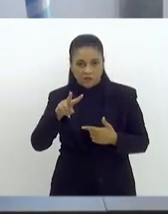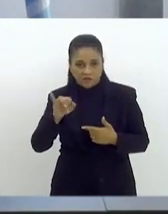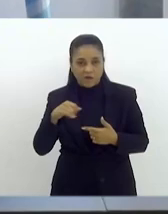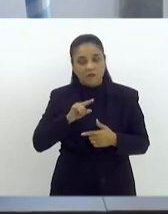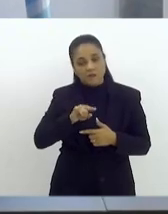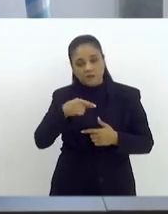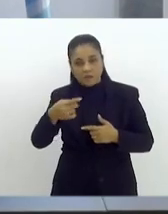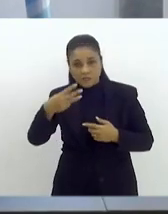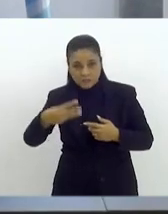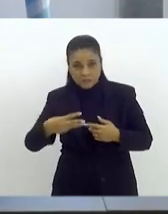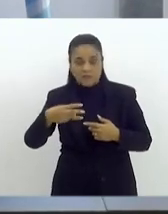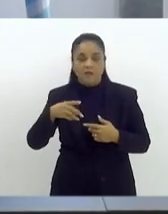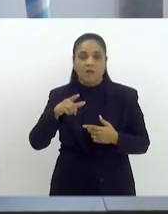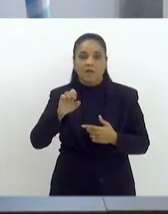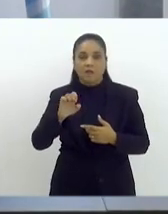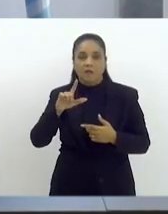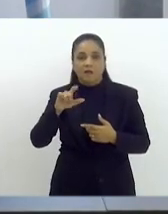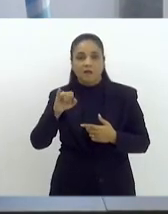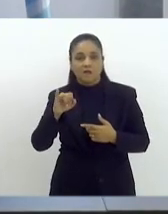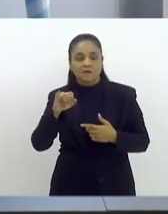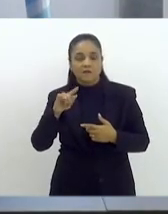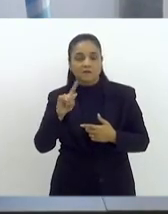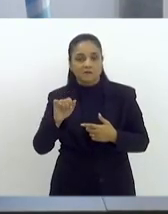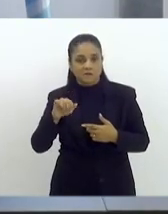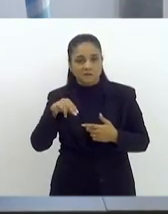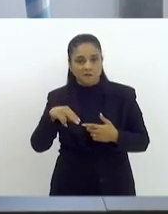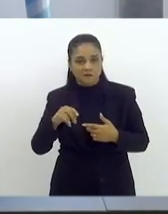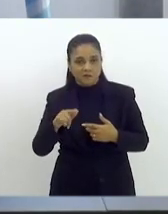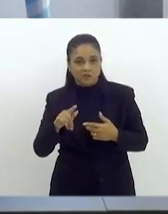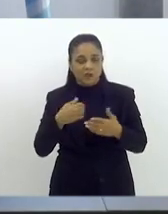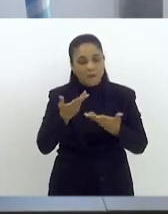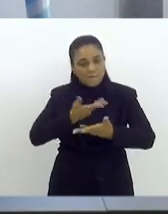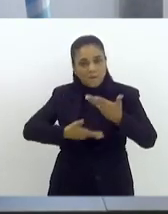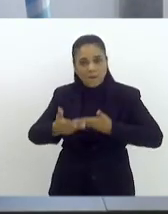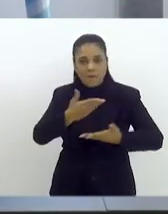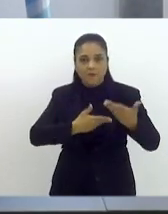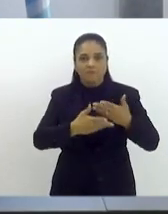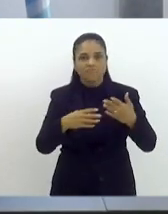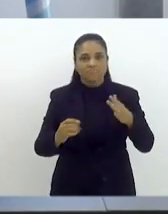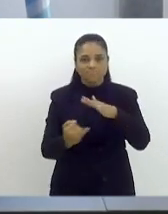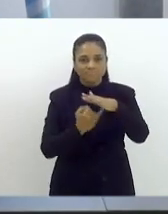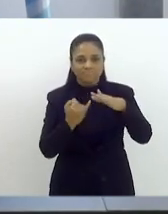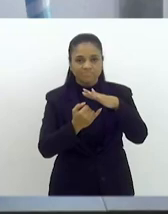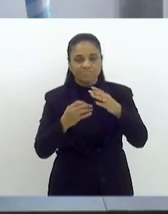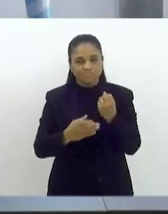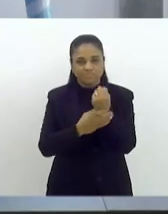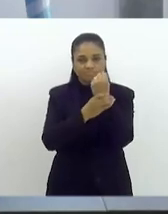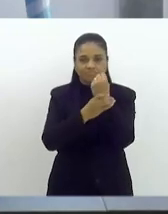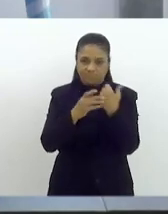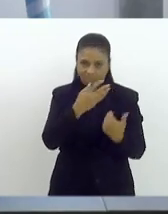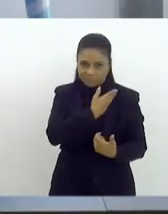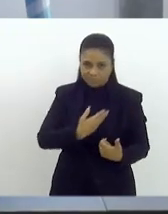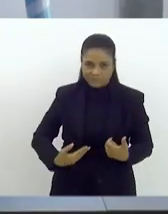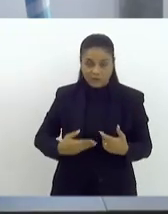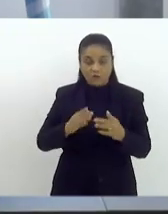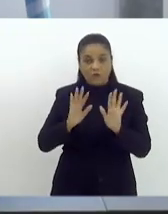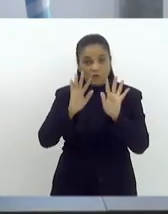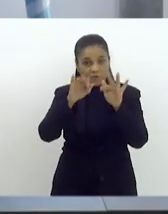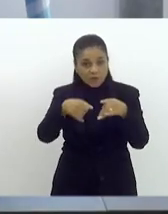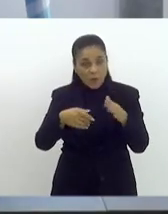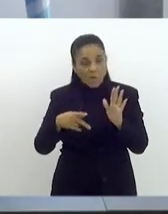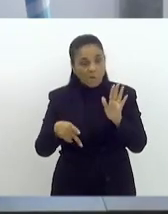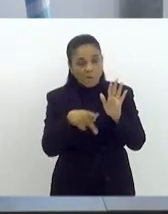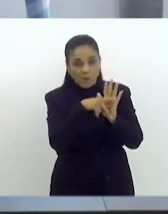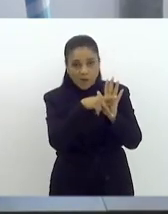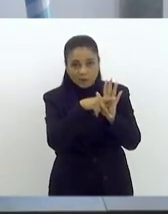pra gente entender essa interface com o Instituto de segurança pública e ao final a gente aprova o plano de